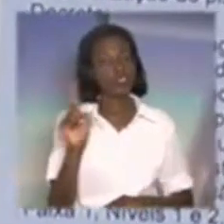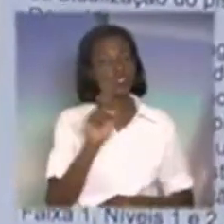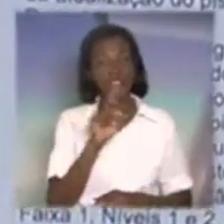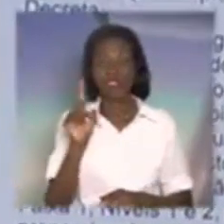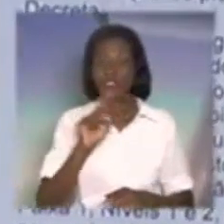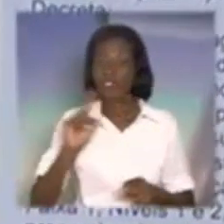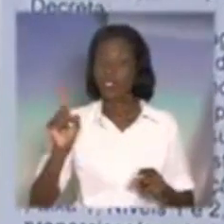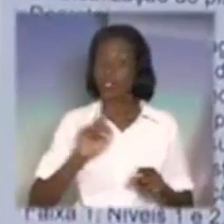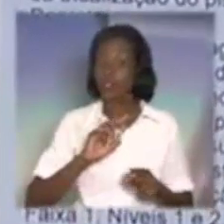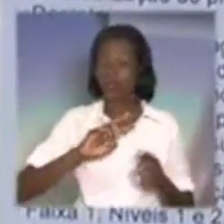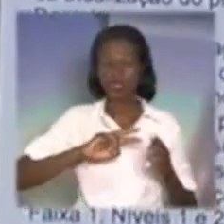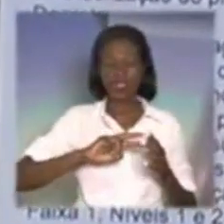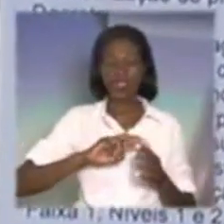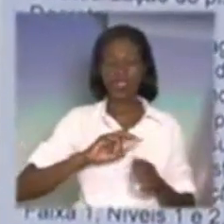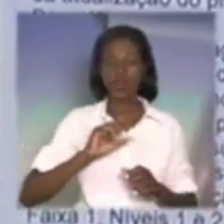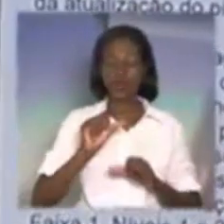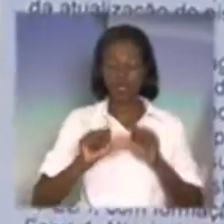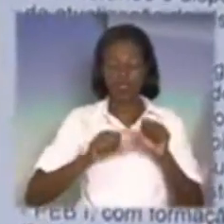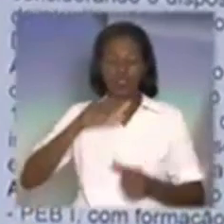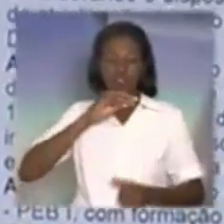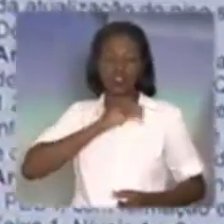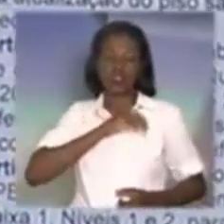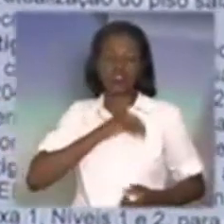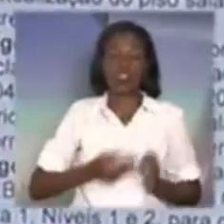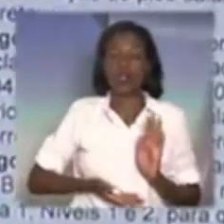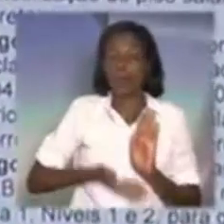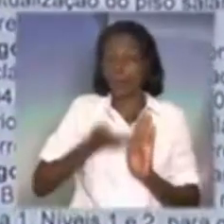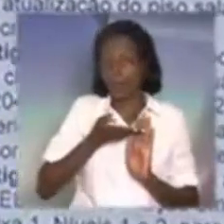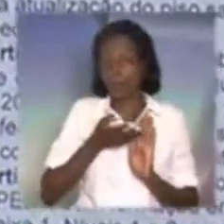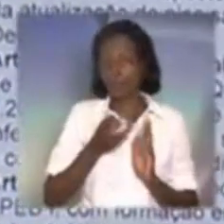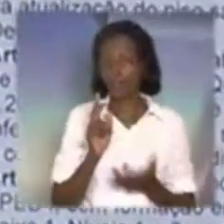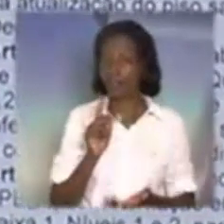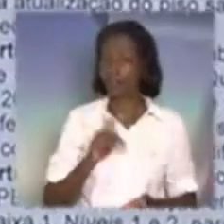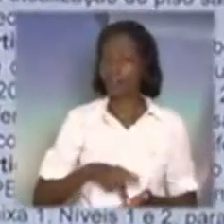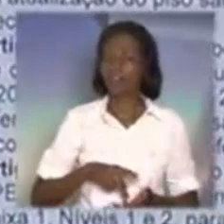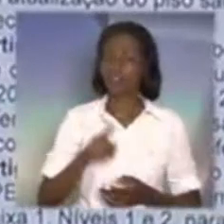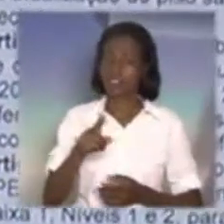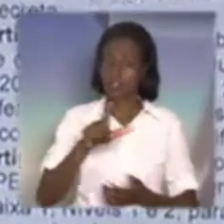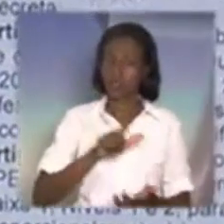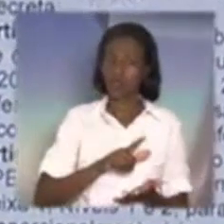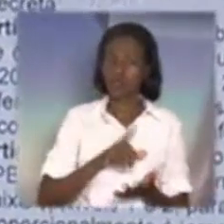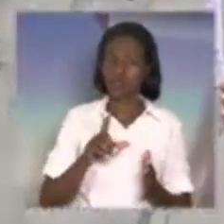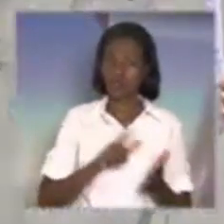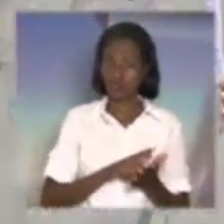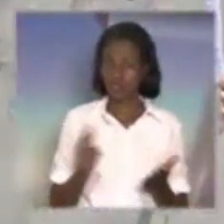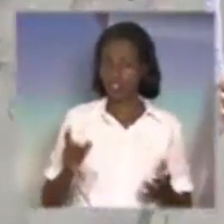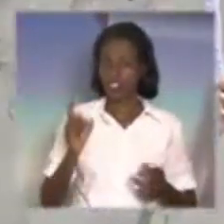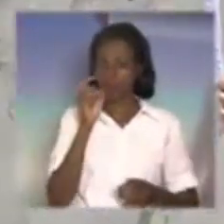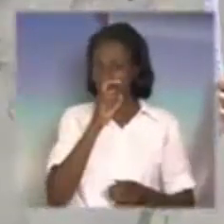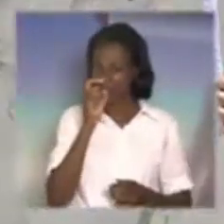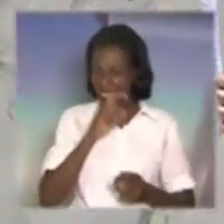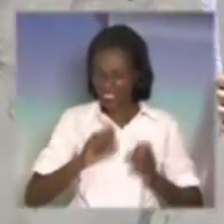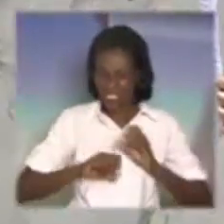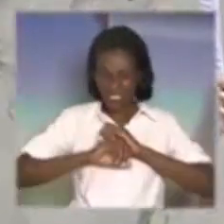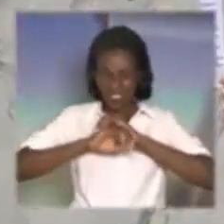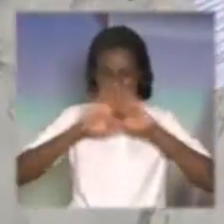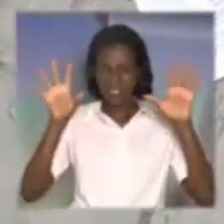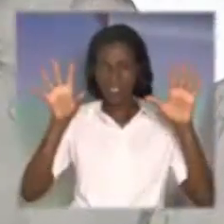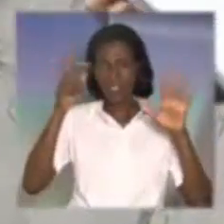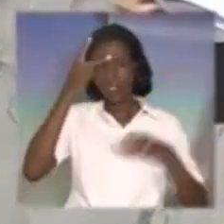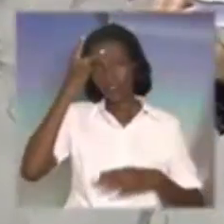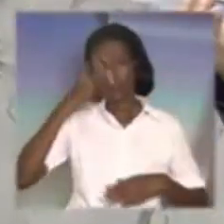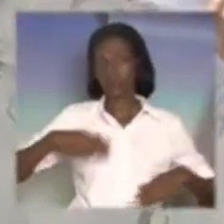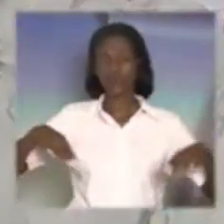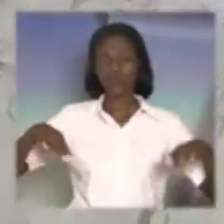salarial então o diário oficial mente abertamente descaradamente pra população pra imprensa e pra